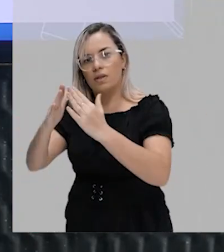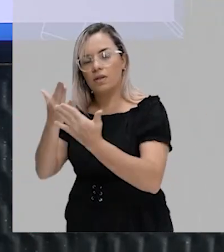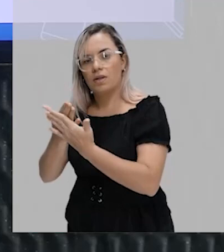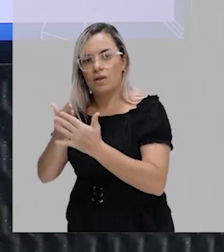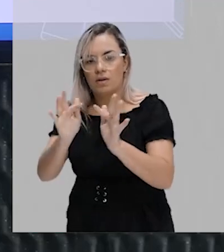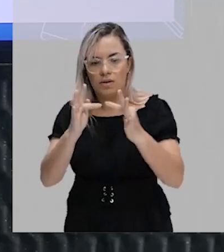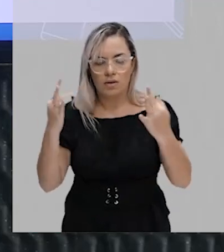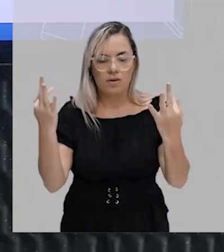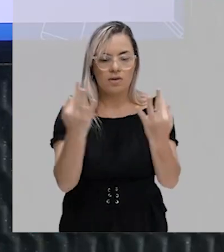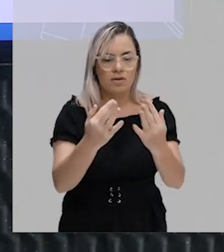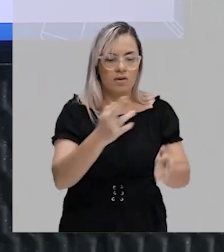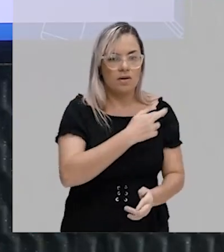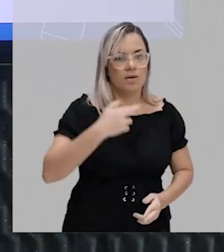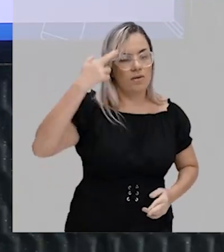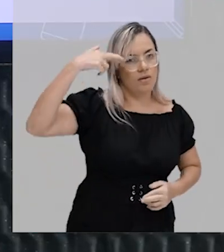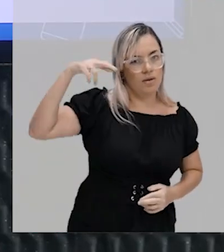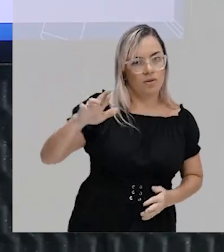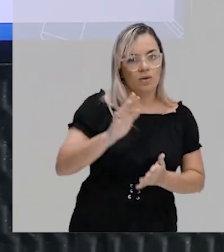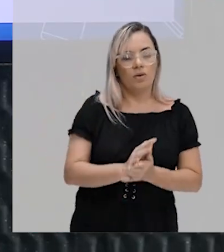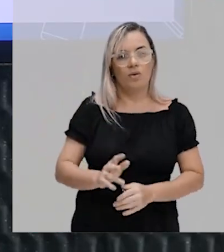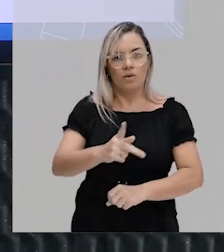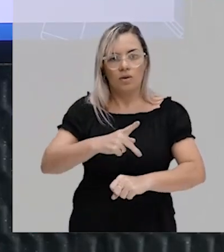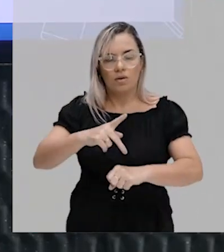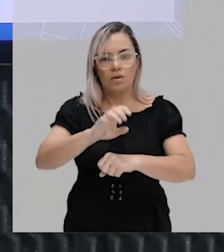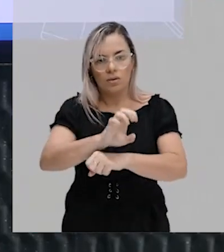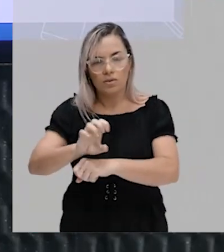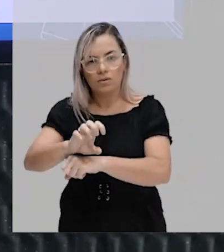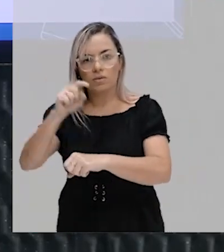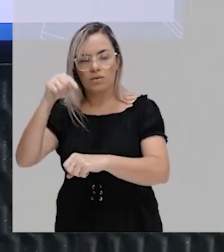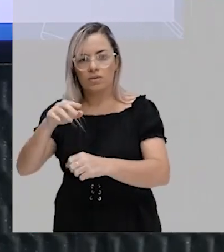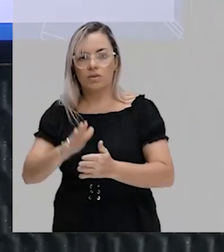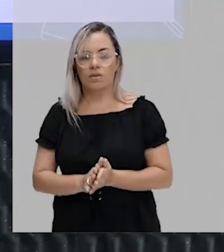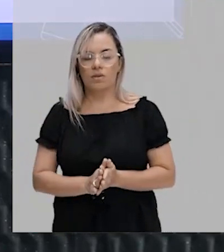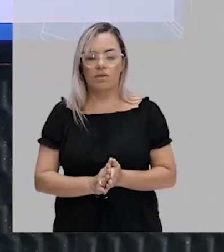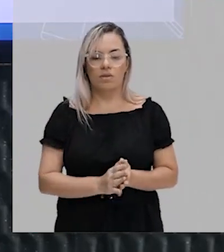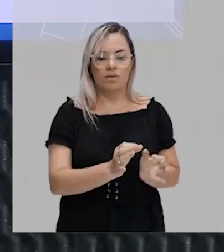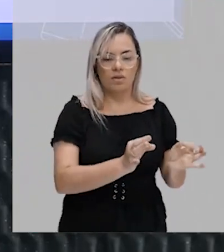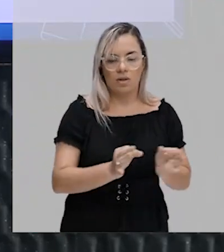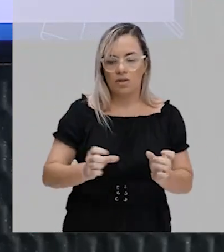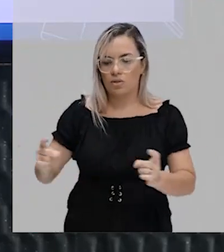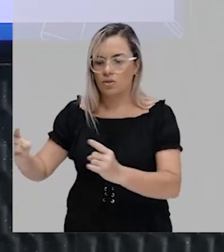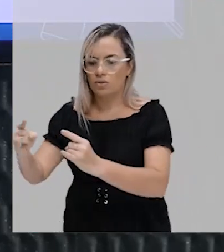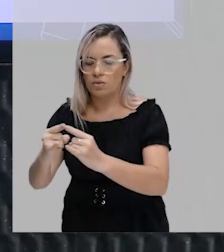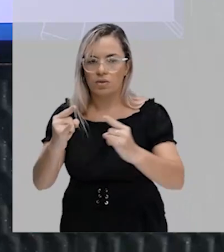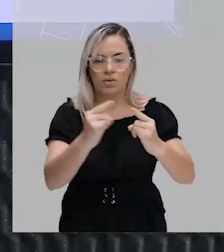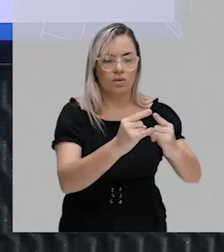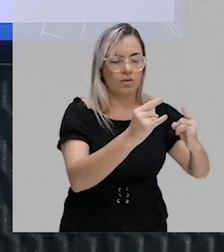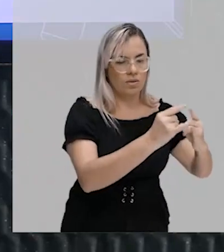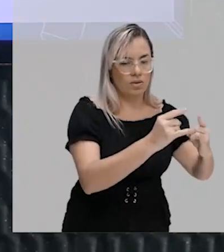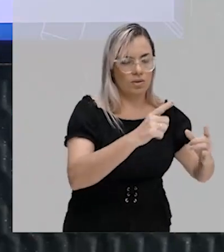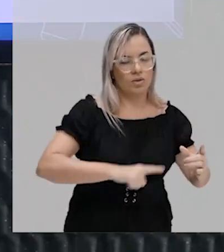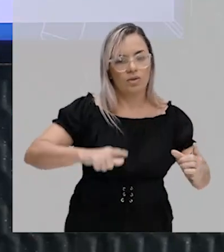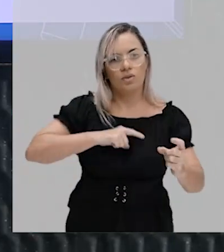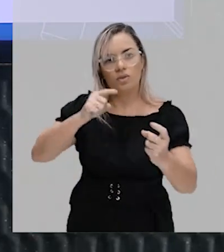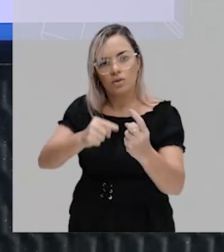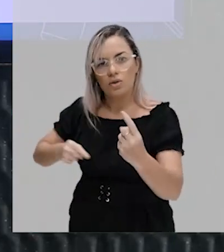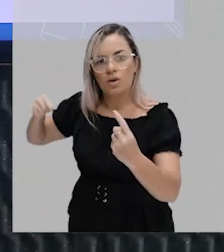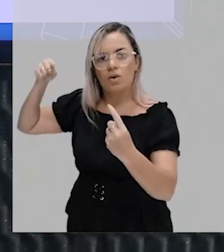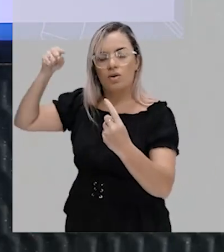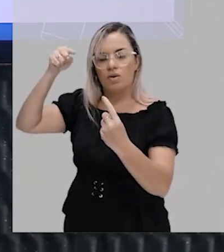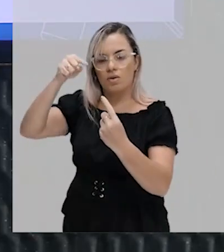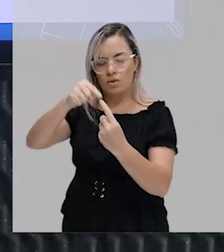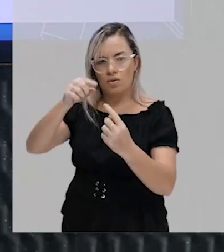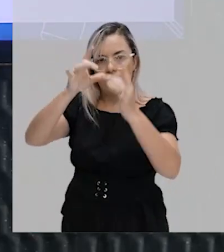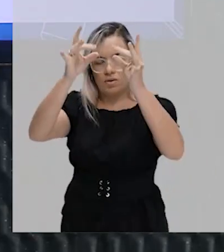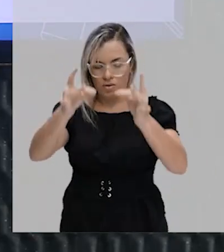família, a religião, o Estado, e cada parte dessa, cada instituição, cumpriria suas funções de